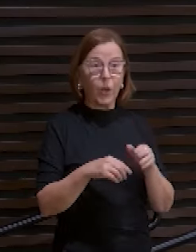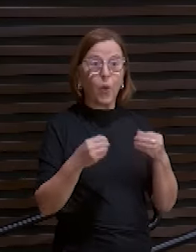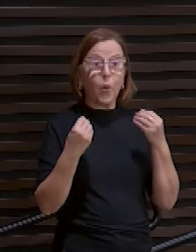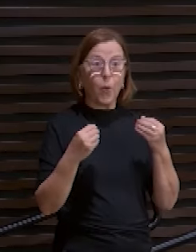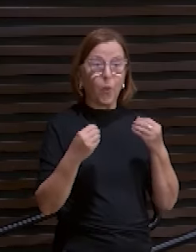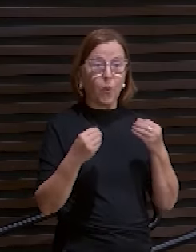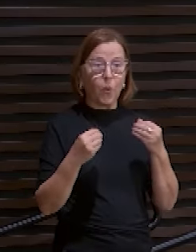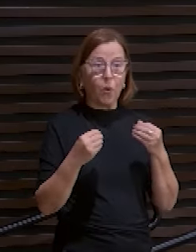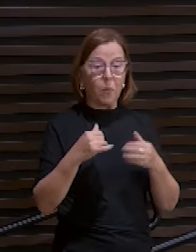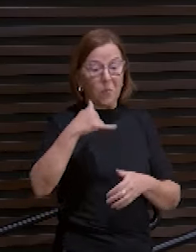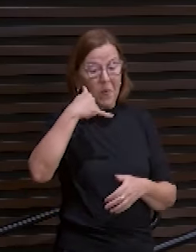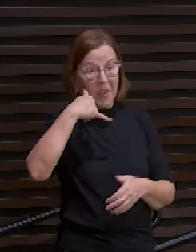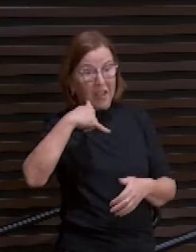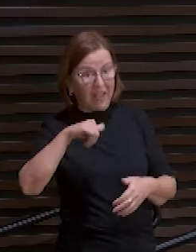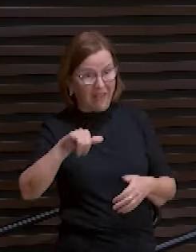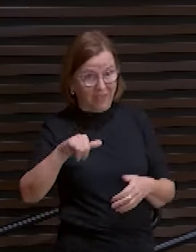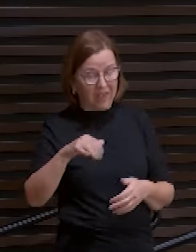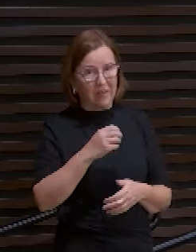justamente